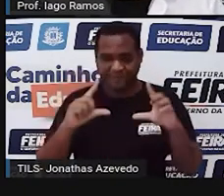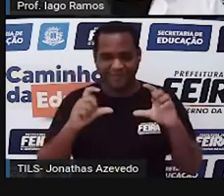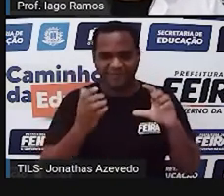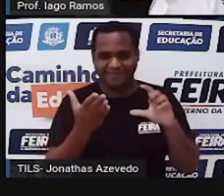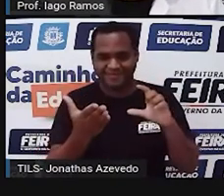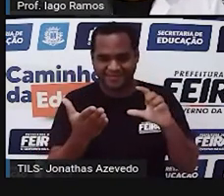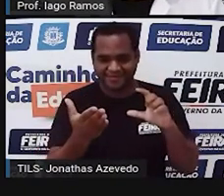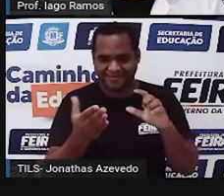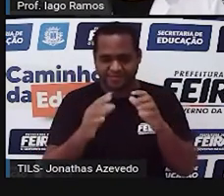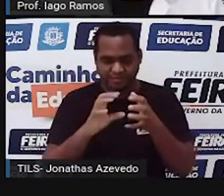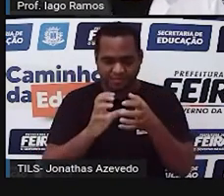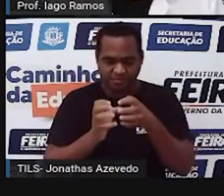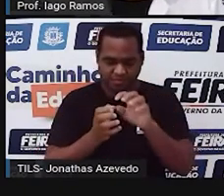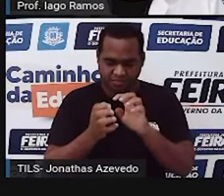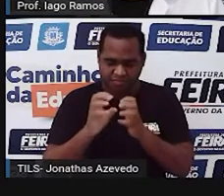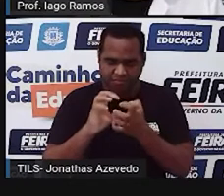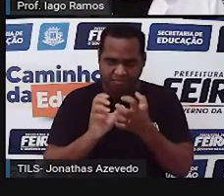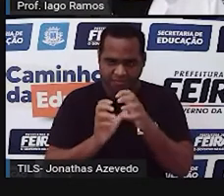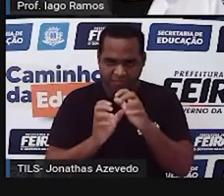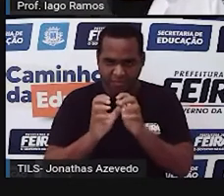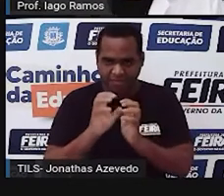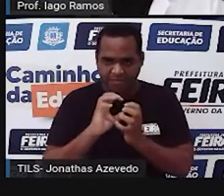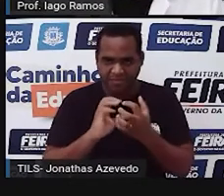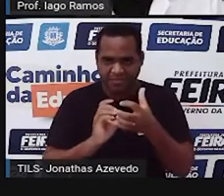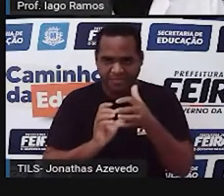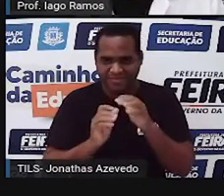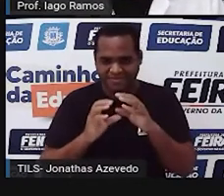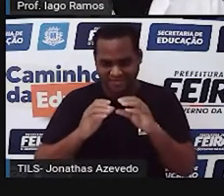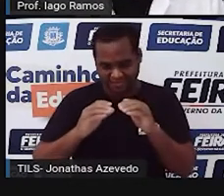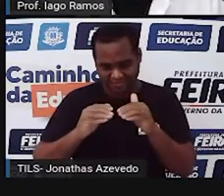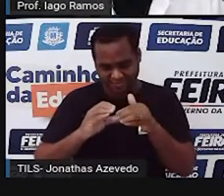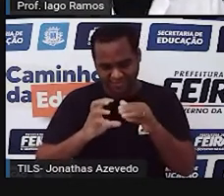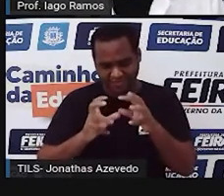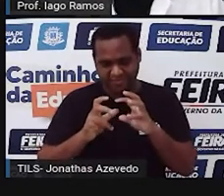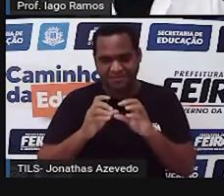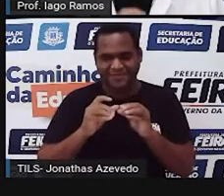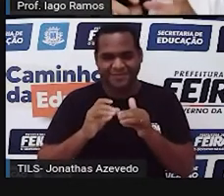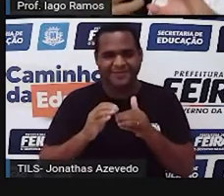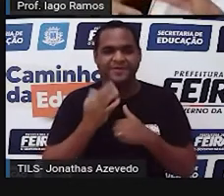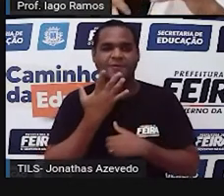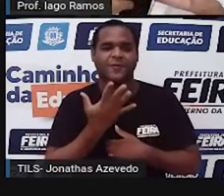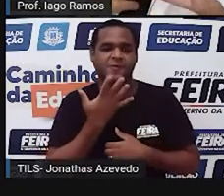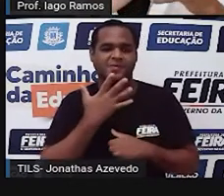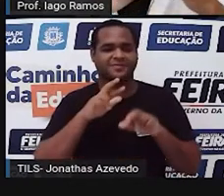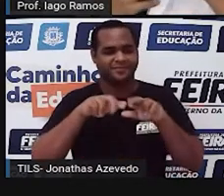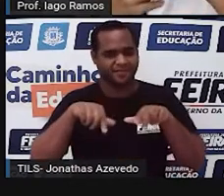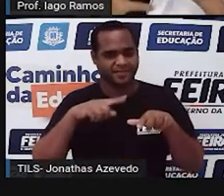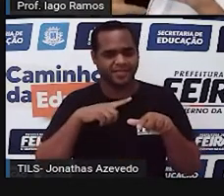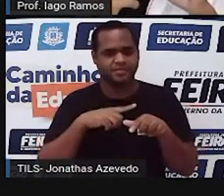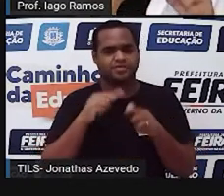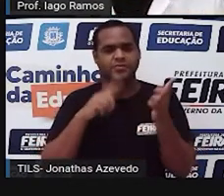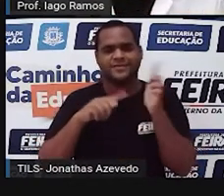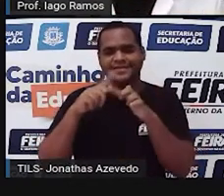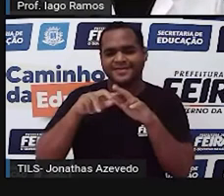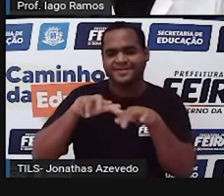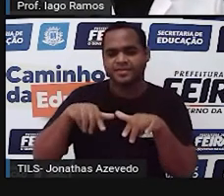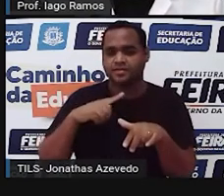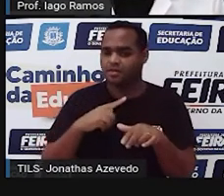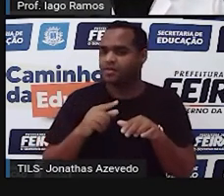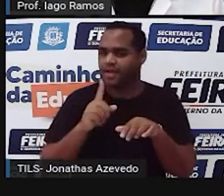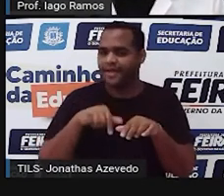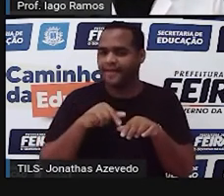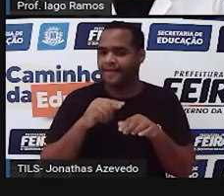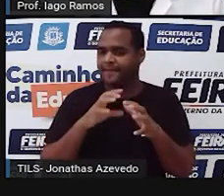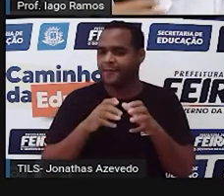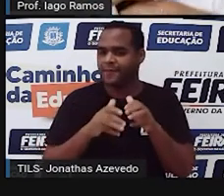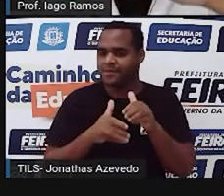que aparece aí na tela quer um cubo mágico aquele cubo todo coloridinho que Oi girando partes dele